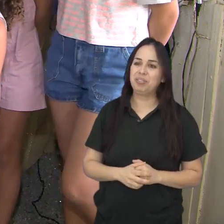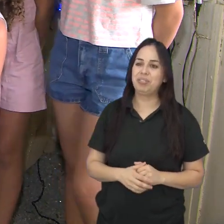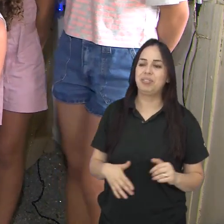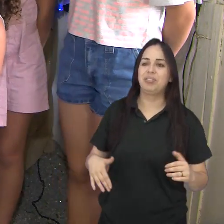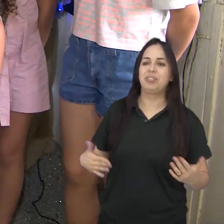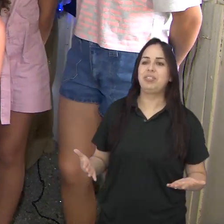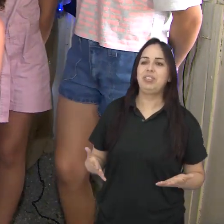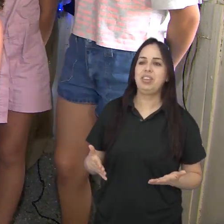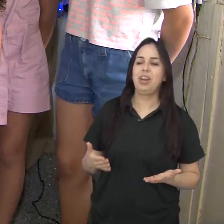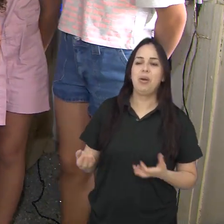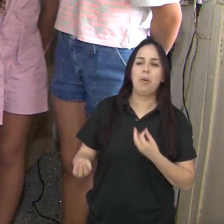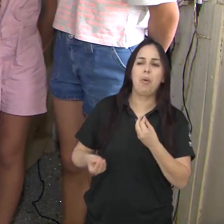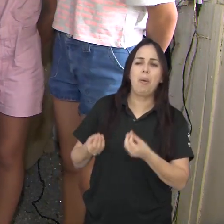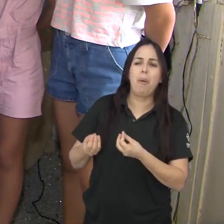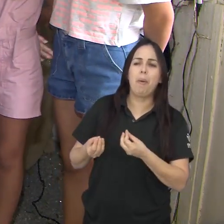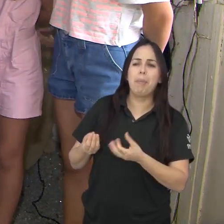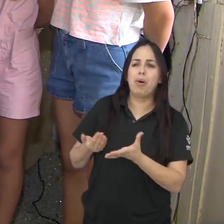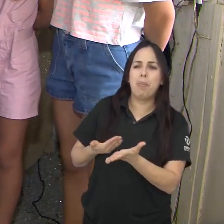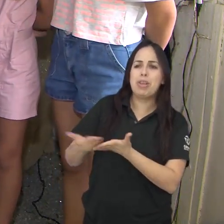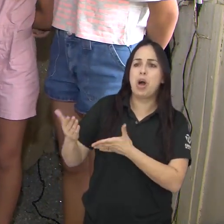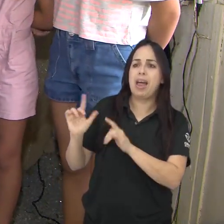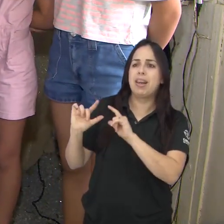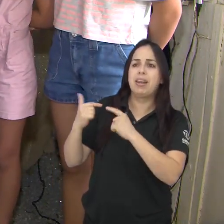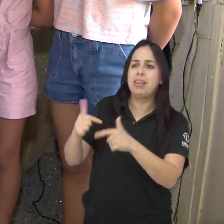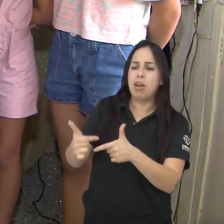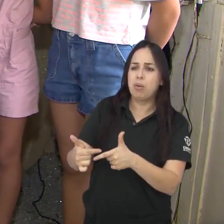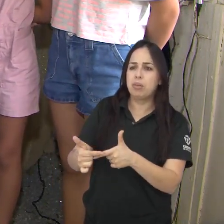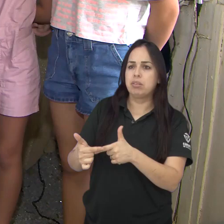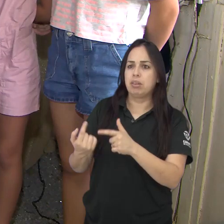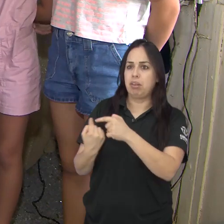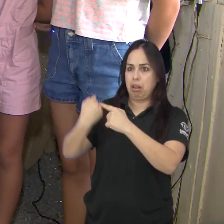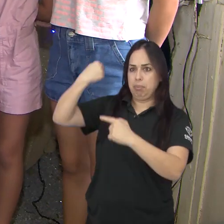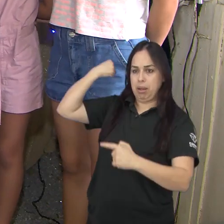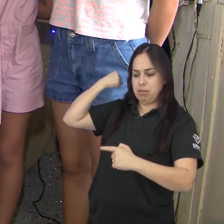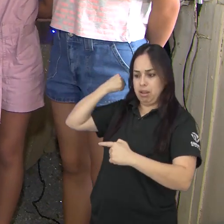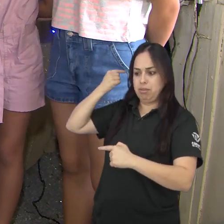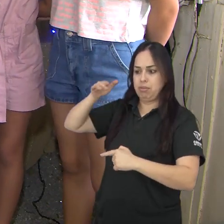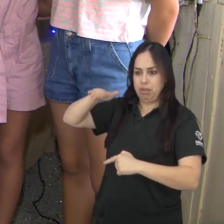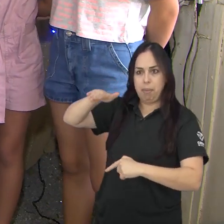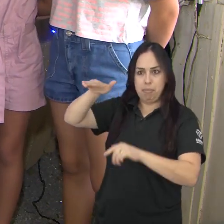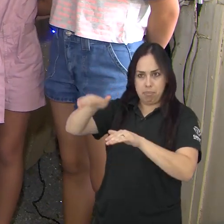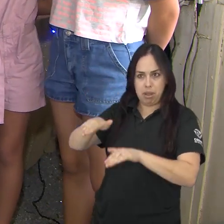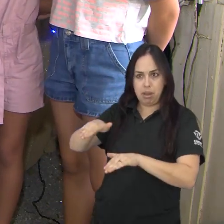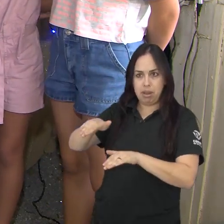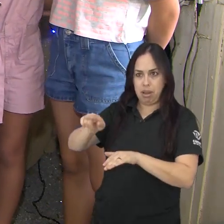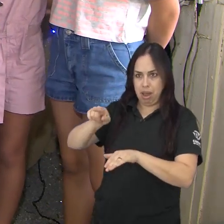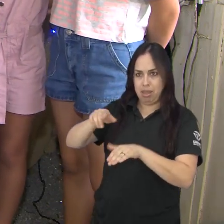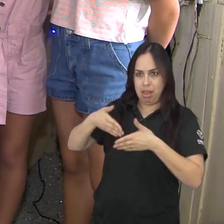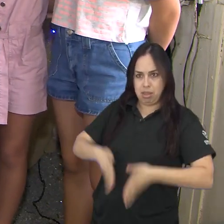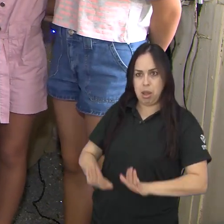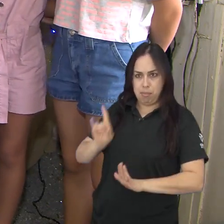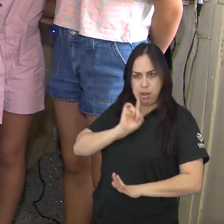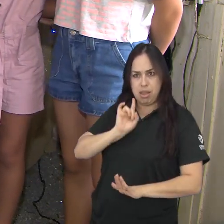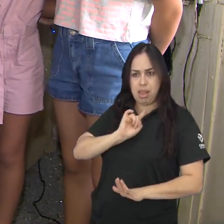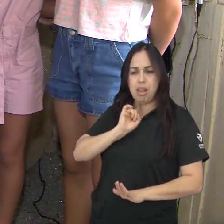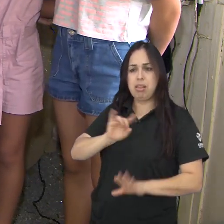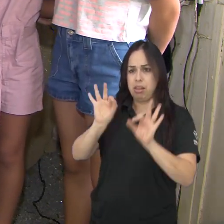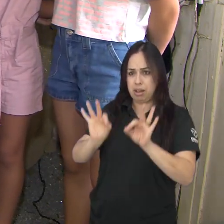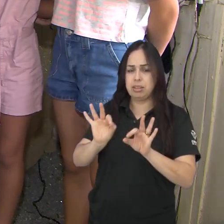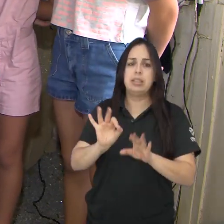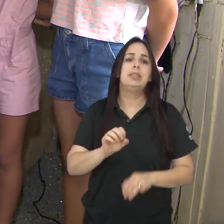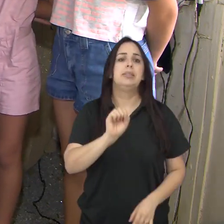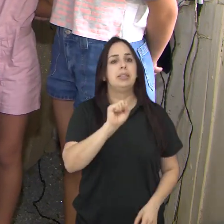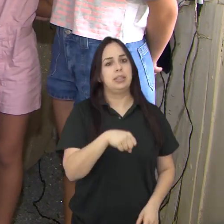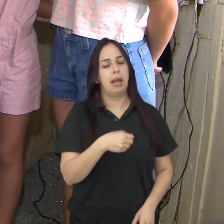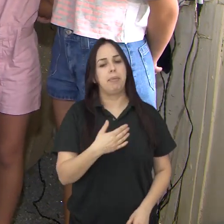E, assim, onde que começou essa tradição, dona Bernadette? É desde quando a senhora era pequenininha? Porque a senhora é mineira, não é isso? Sim,